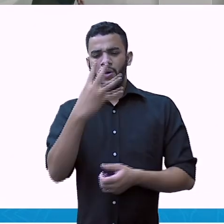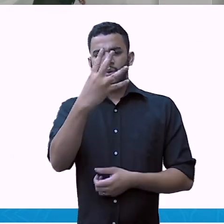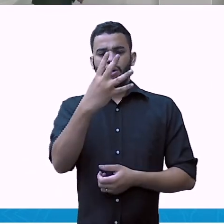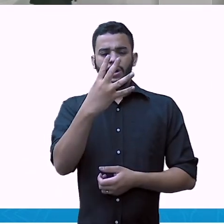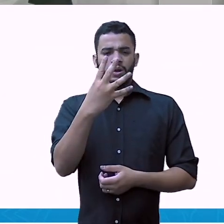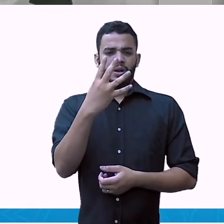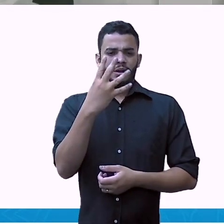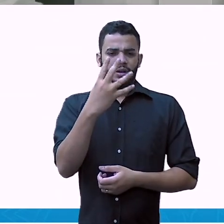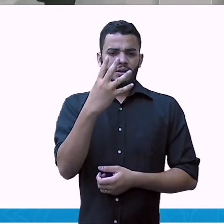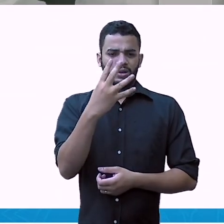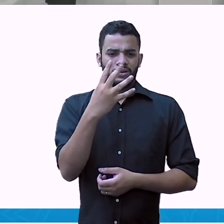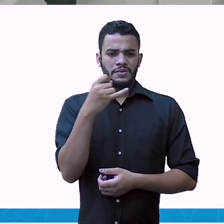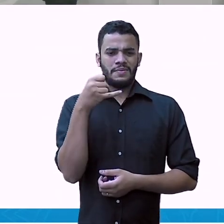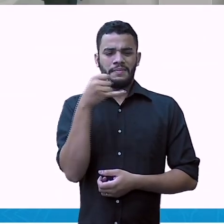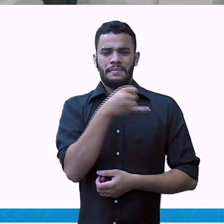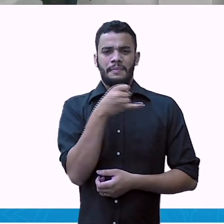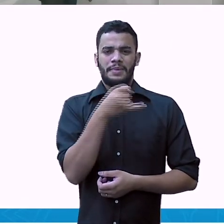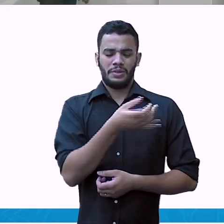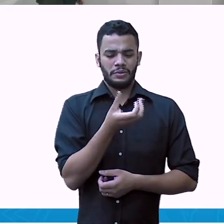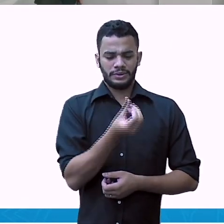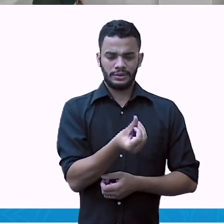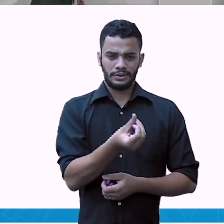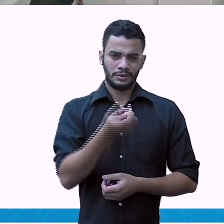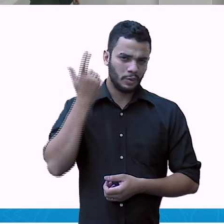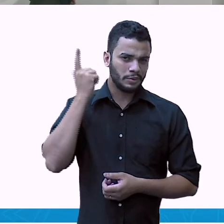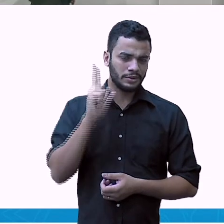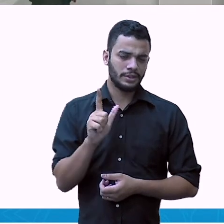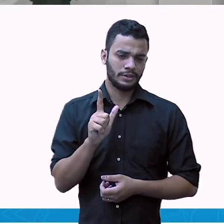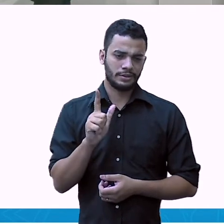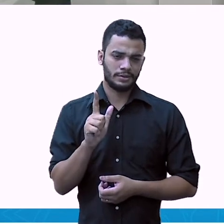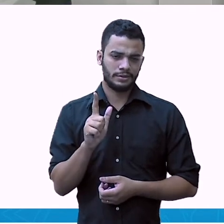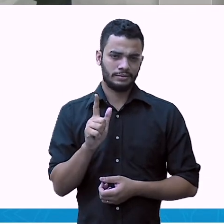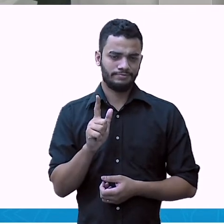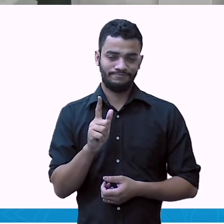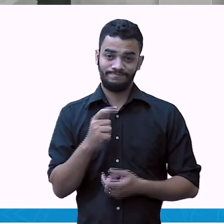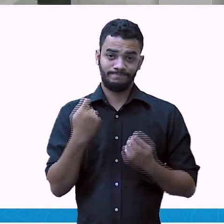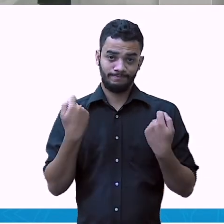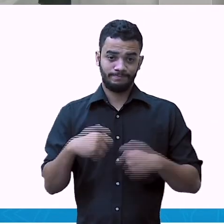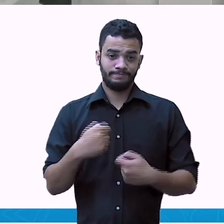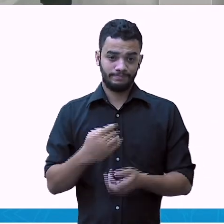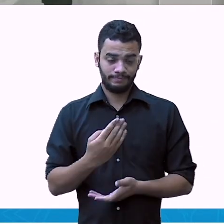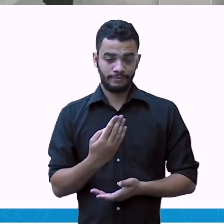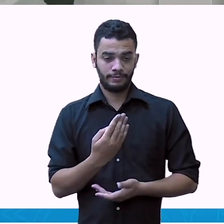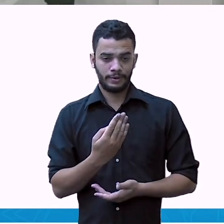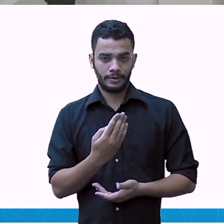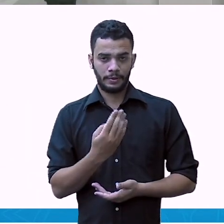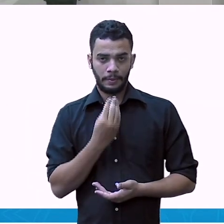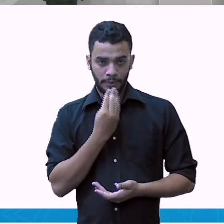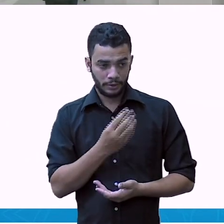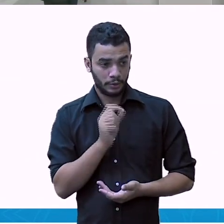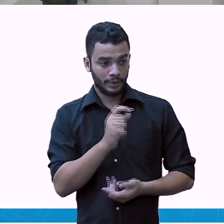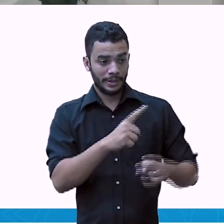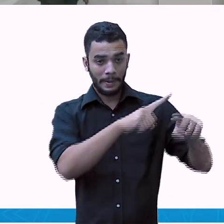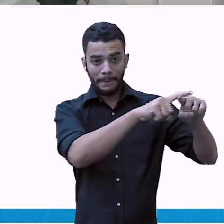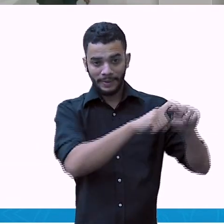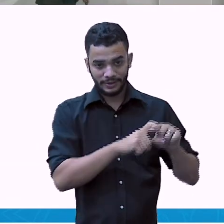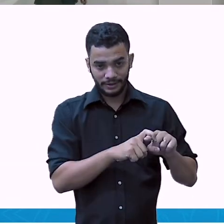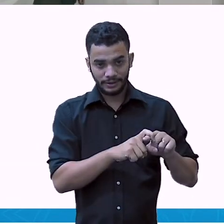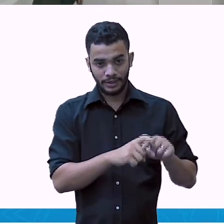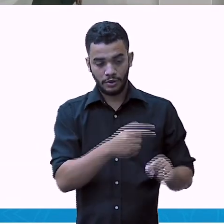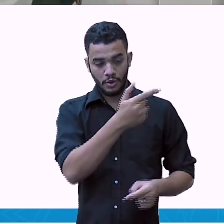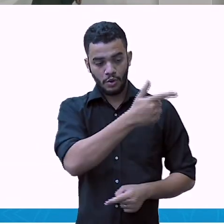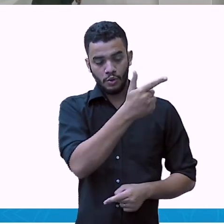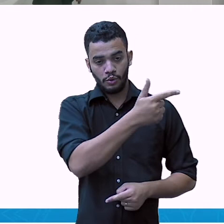4 tem como tirar 6? Não tem como. Então, nós precisamos pegar emprestado com o nosso vizinho, que é o